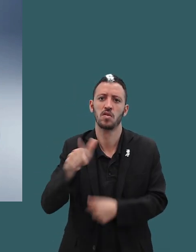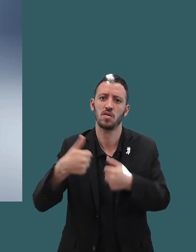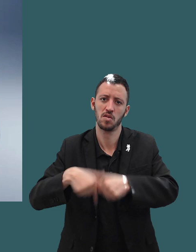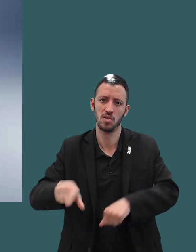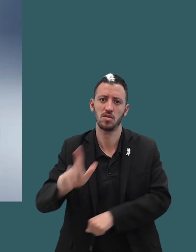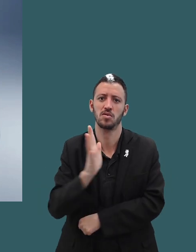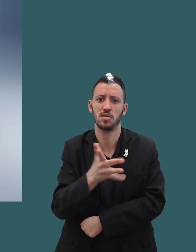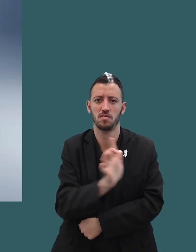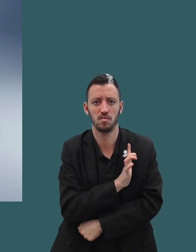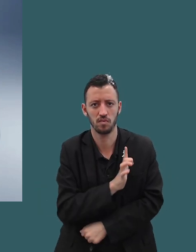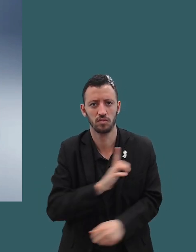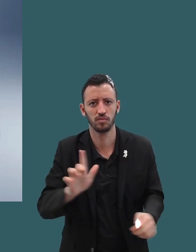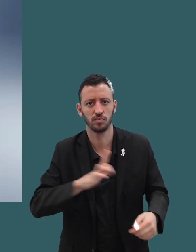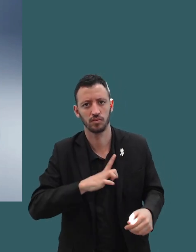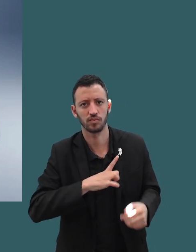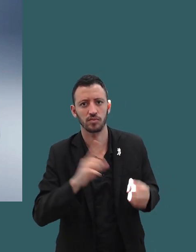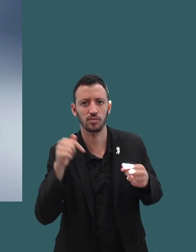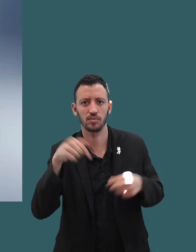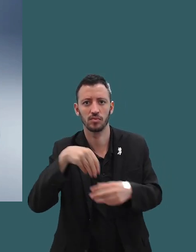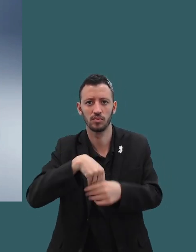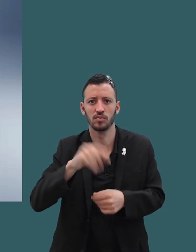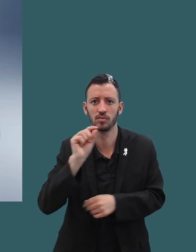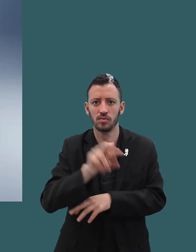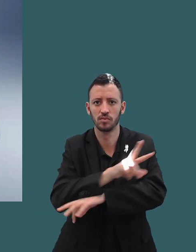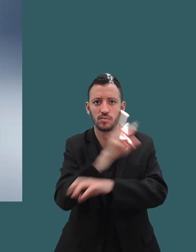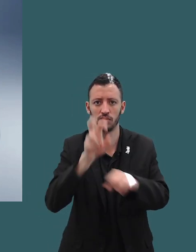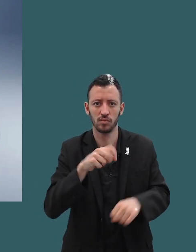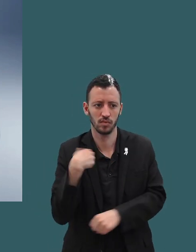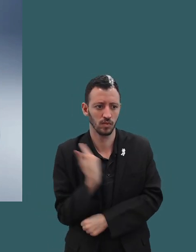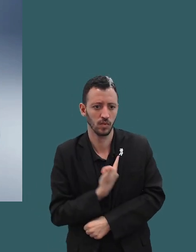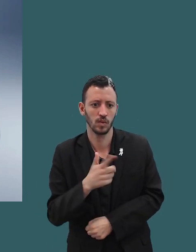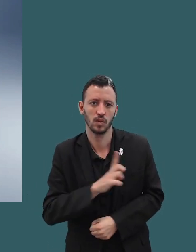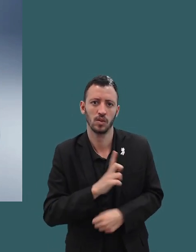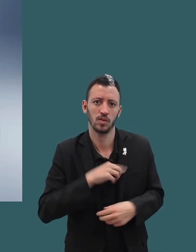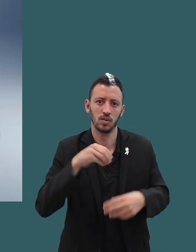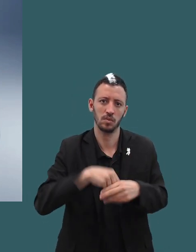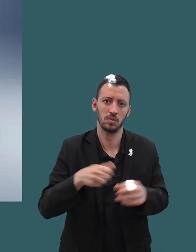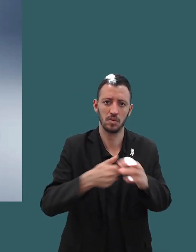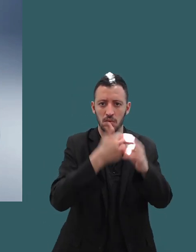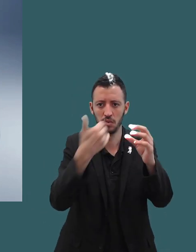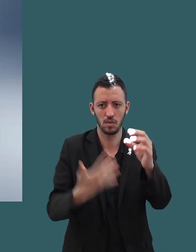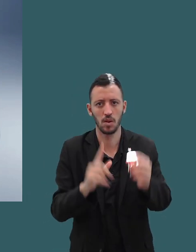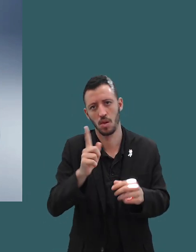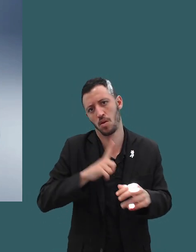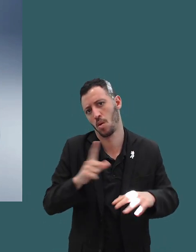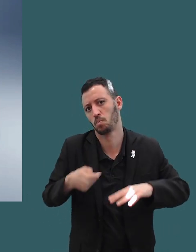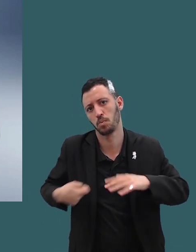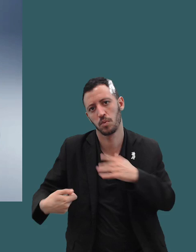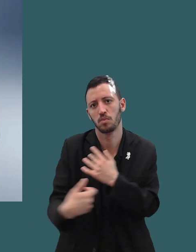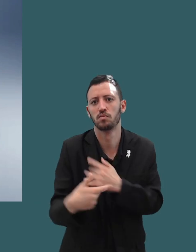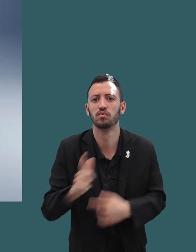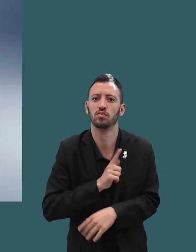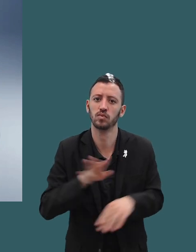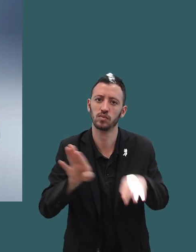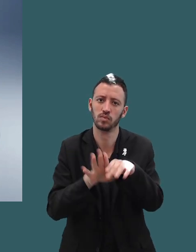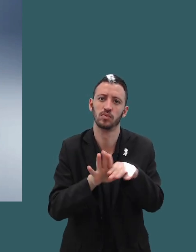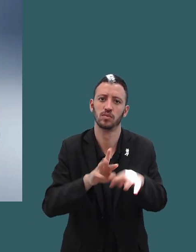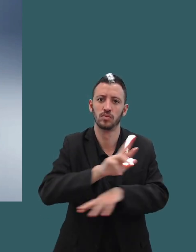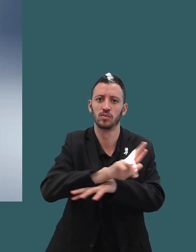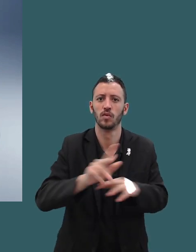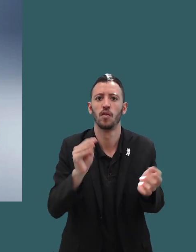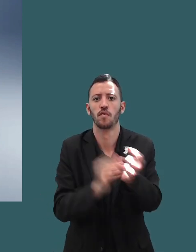tinham. A gente vai ter teorias da conspiração e a gente vai ter também um conteúdo que não é falso. A gente vai ter